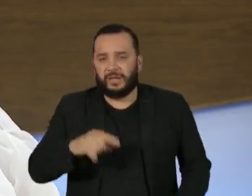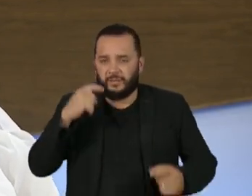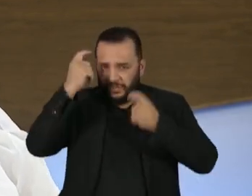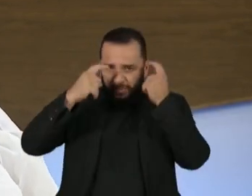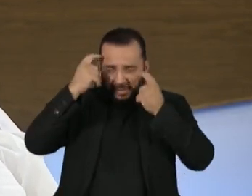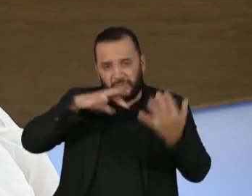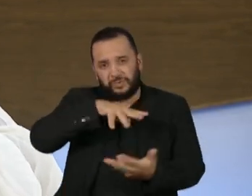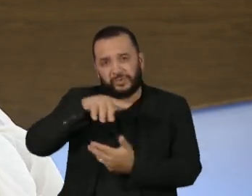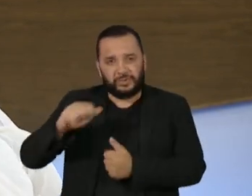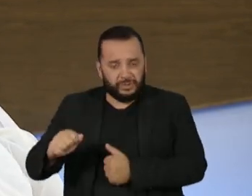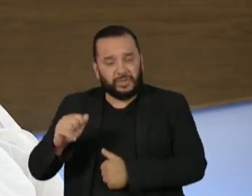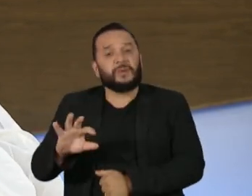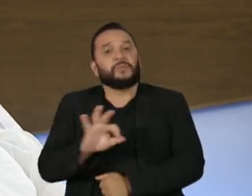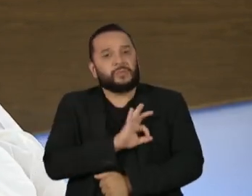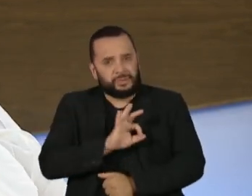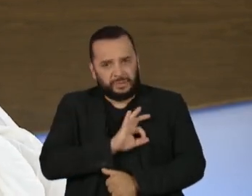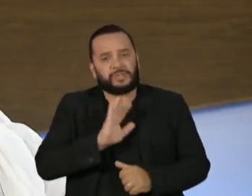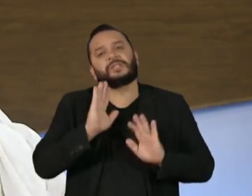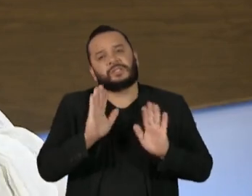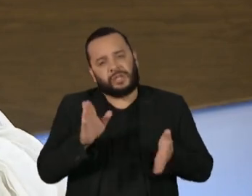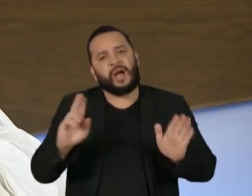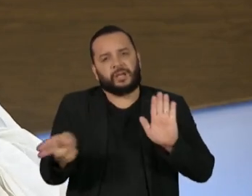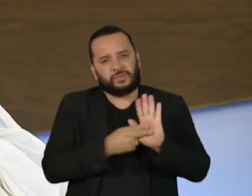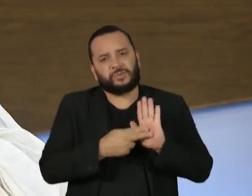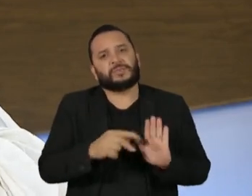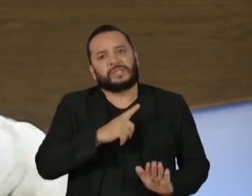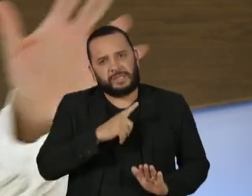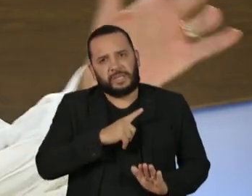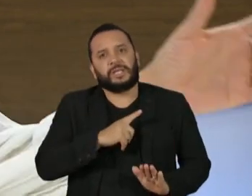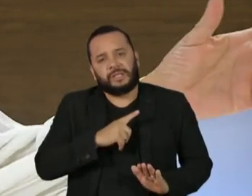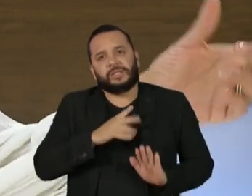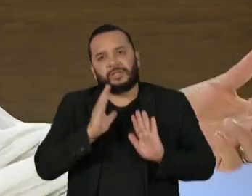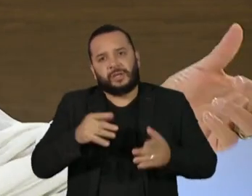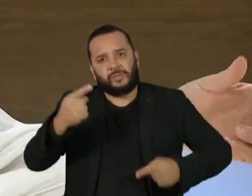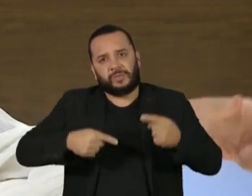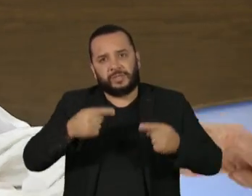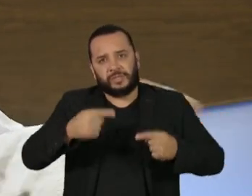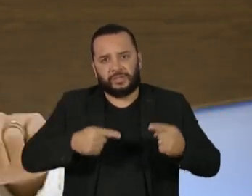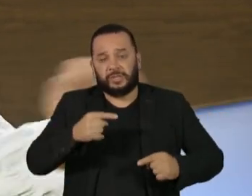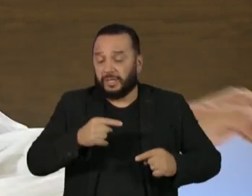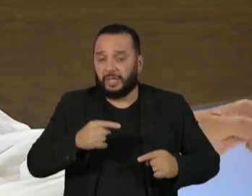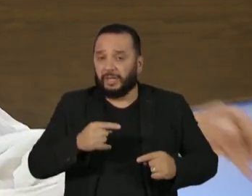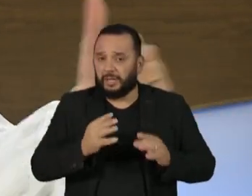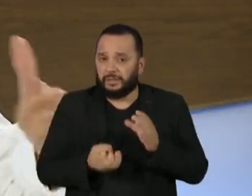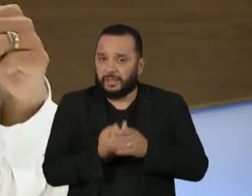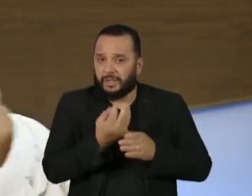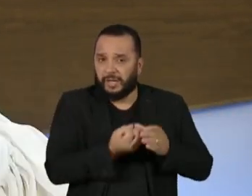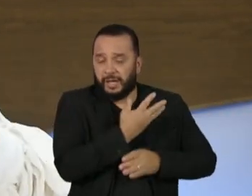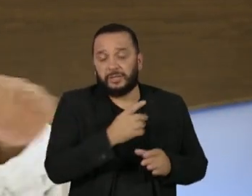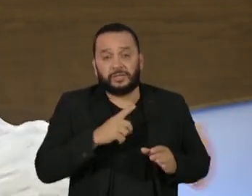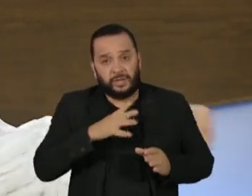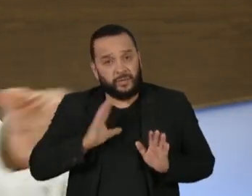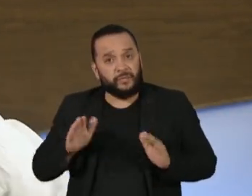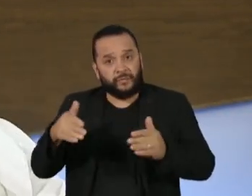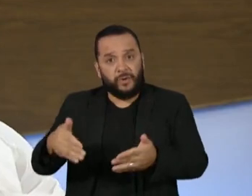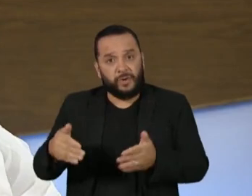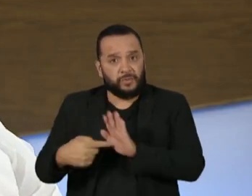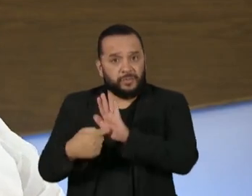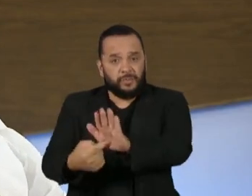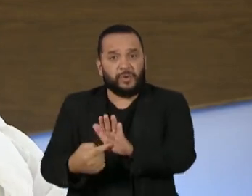polícias do mundo inteiro Já admitem que isso existe tem política sendo elaboradas um dado do próprio fórum mostra aqui no ano passado